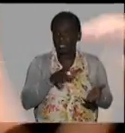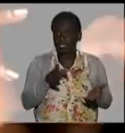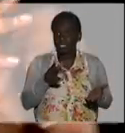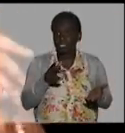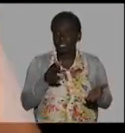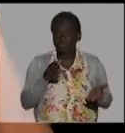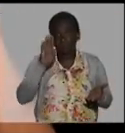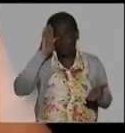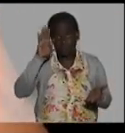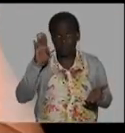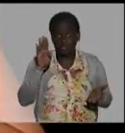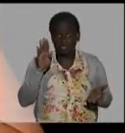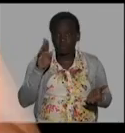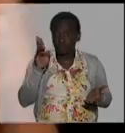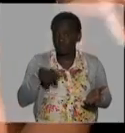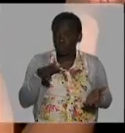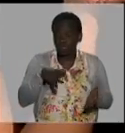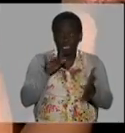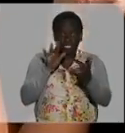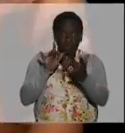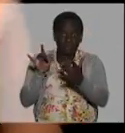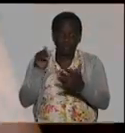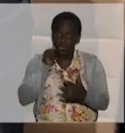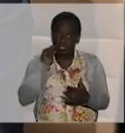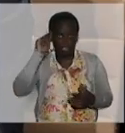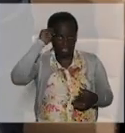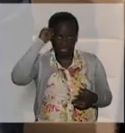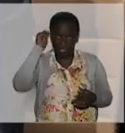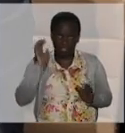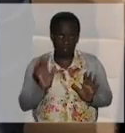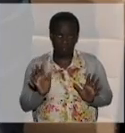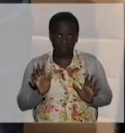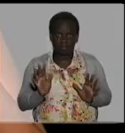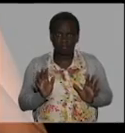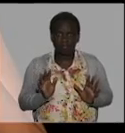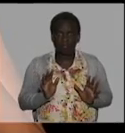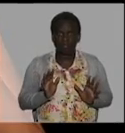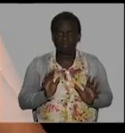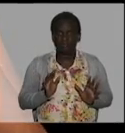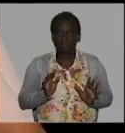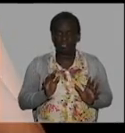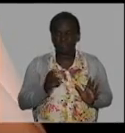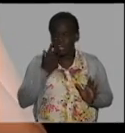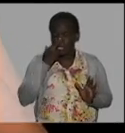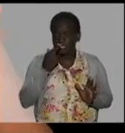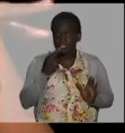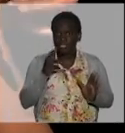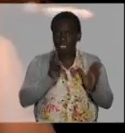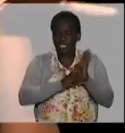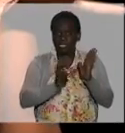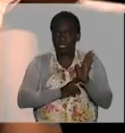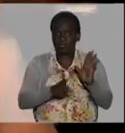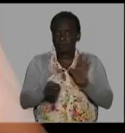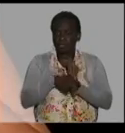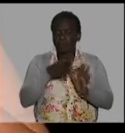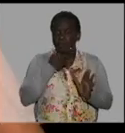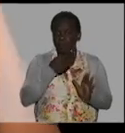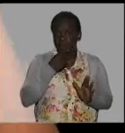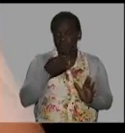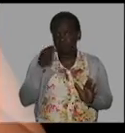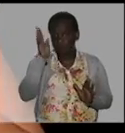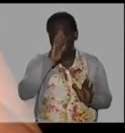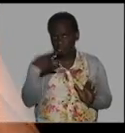se relacionar praticamente nunca com mulheres negras. Com mulheres negras, assim, sabe? Tipo, isso é um padrão